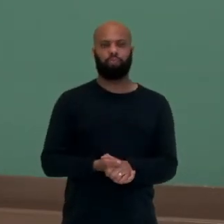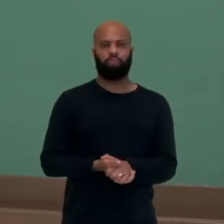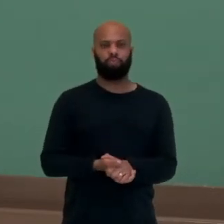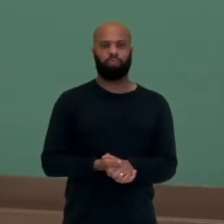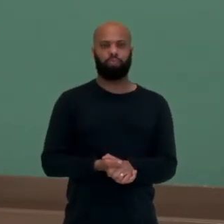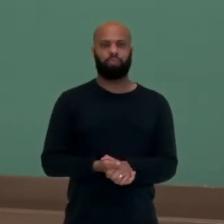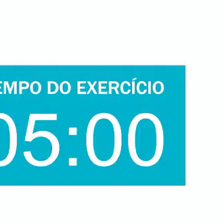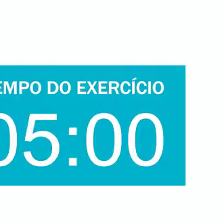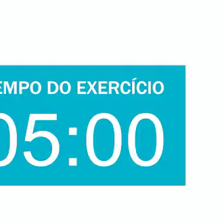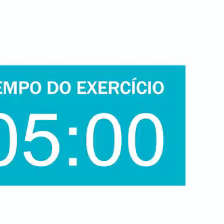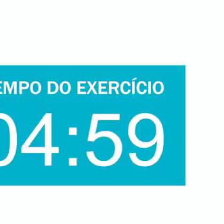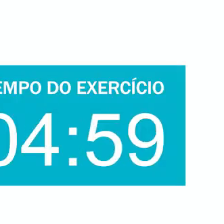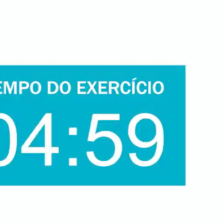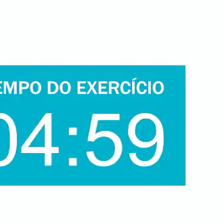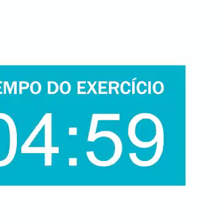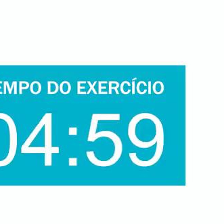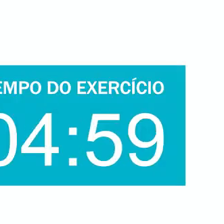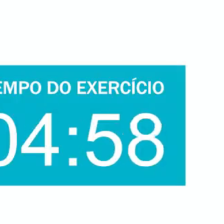vocês produziram.